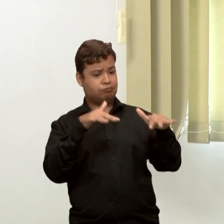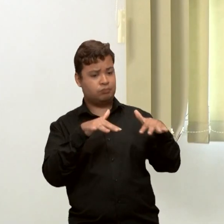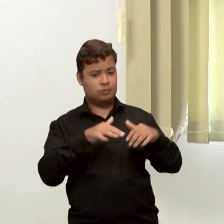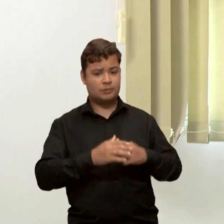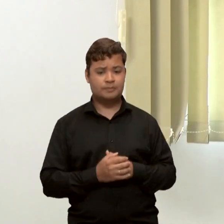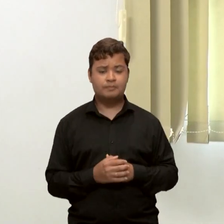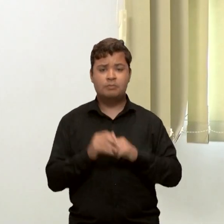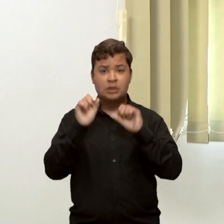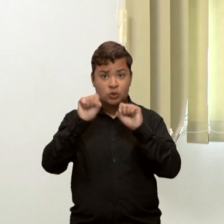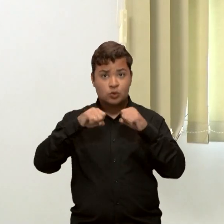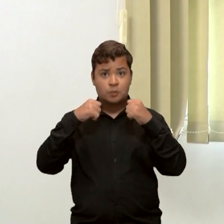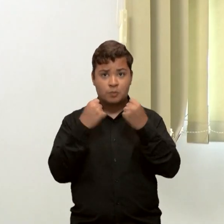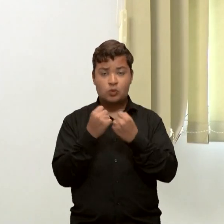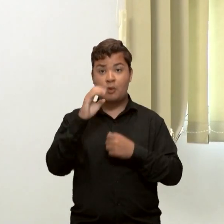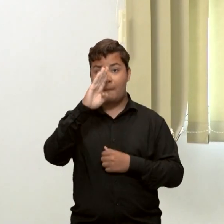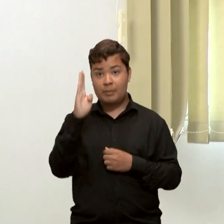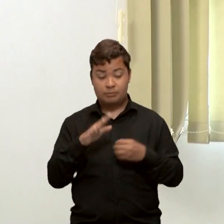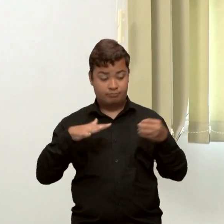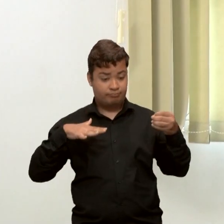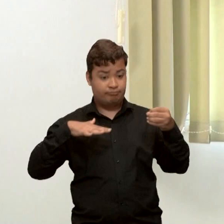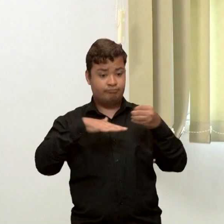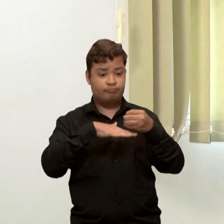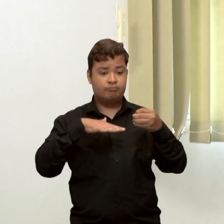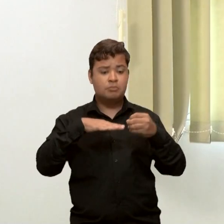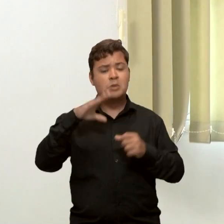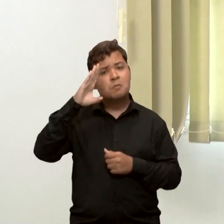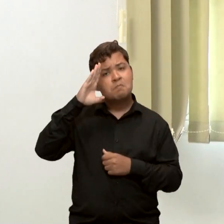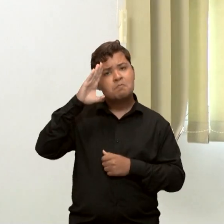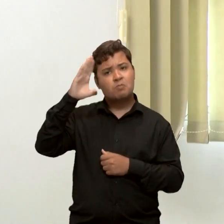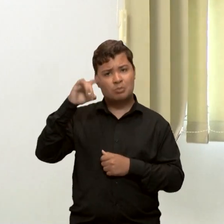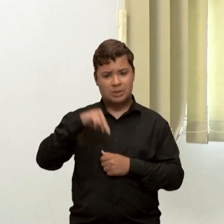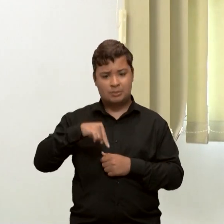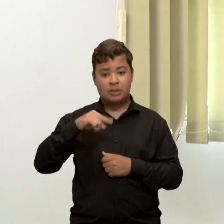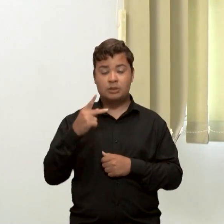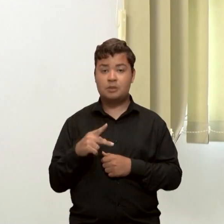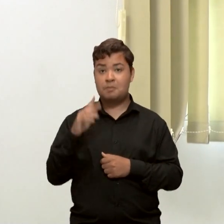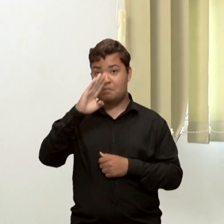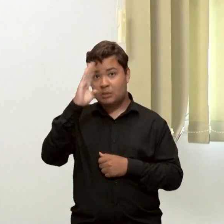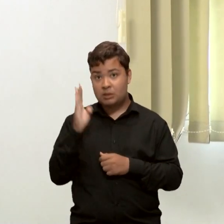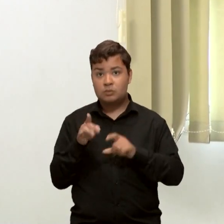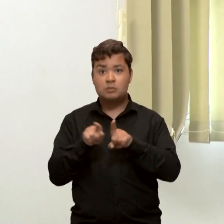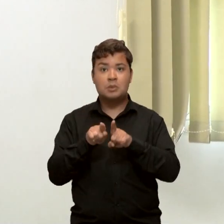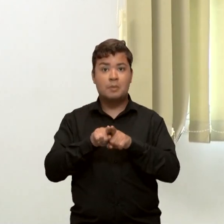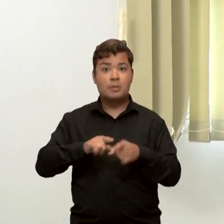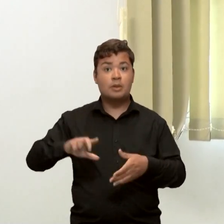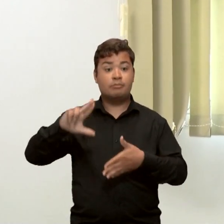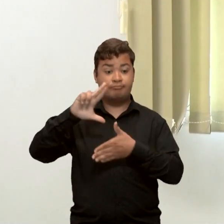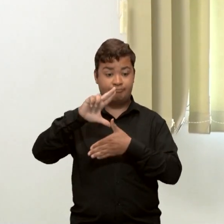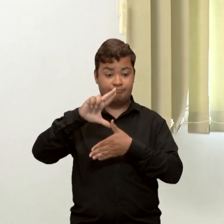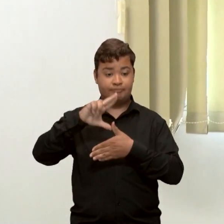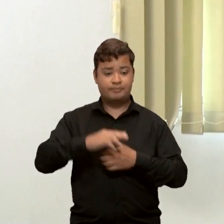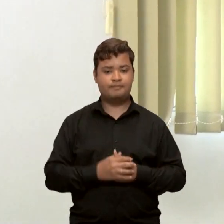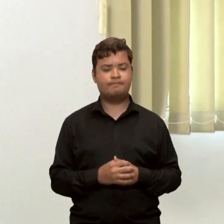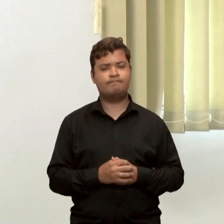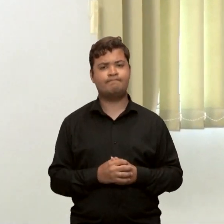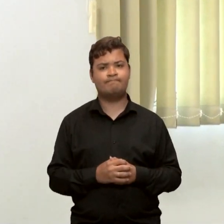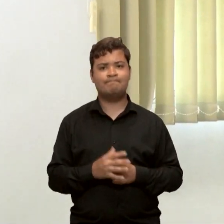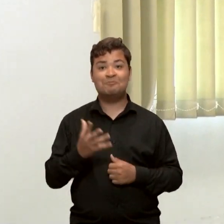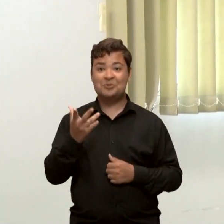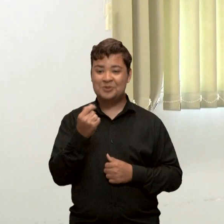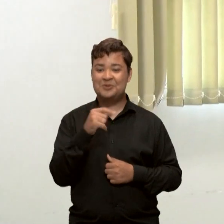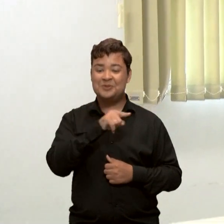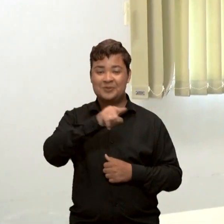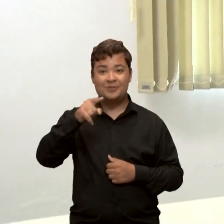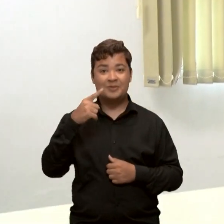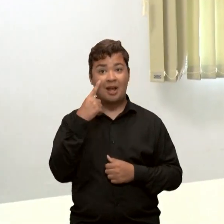o SBBD, é a principal conferência da área de banco de dados, tanto no Brasil quanto na América Latina. Maravilha. Então, para você que se interessou